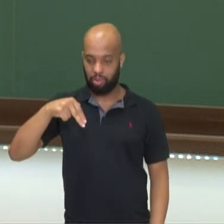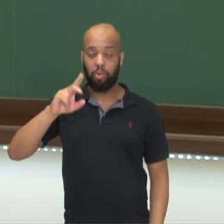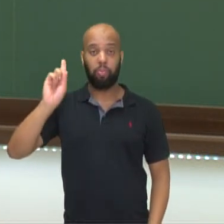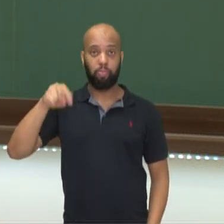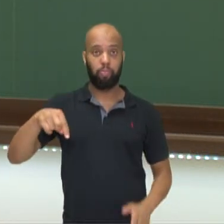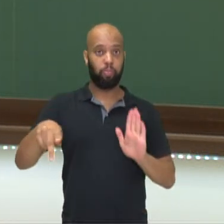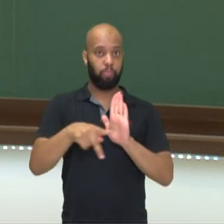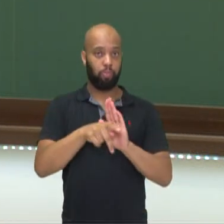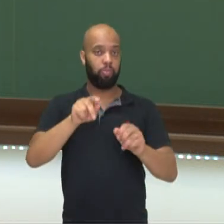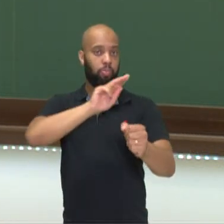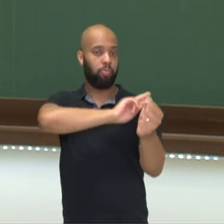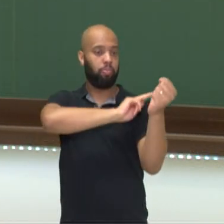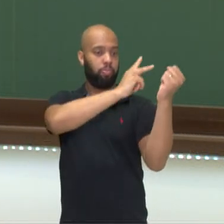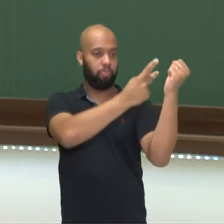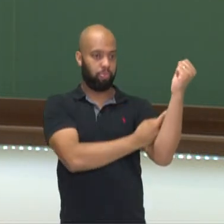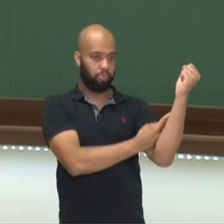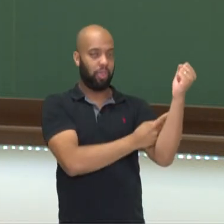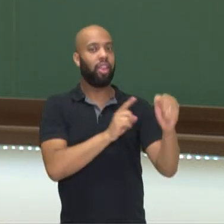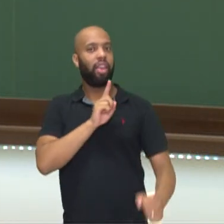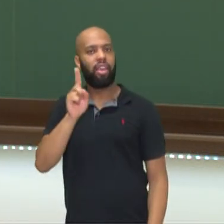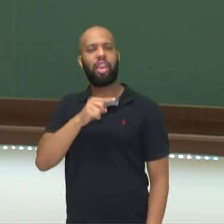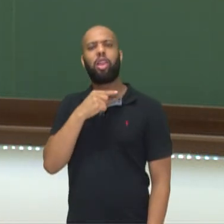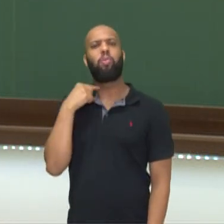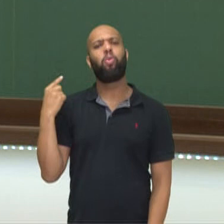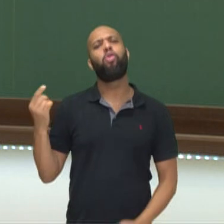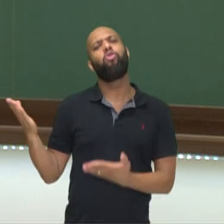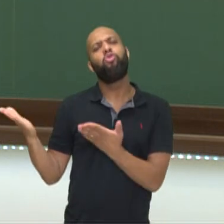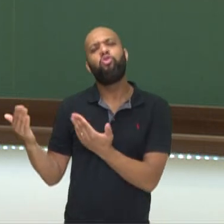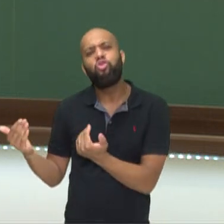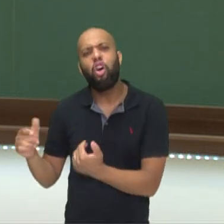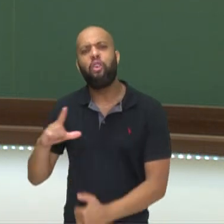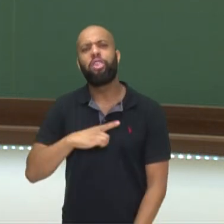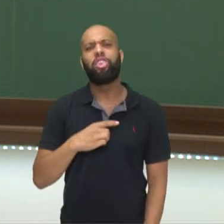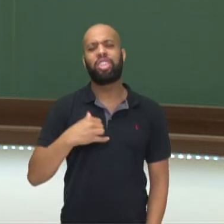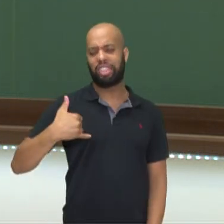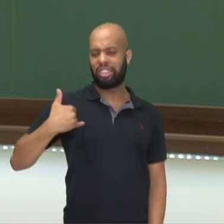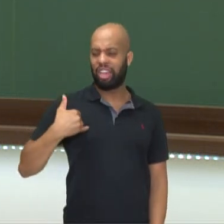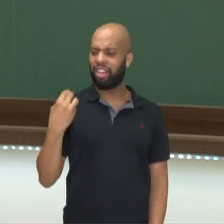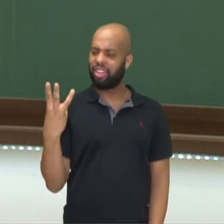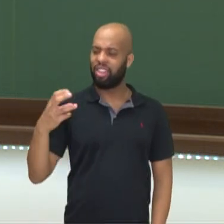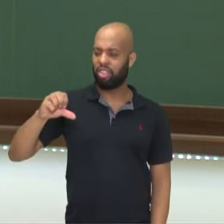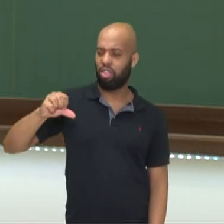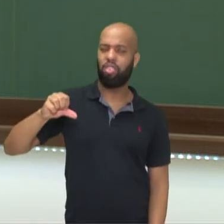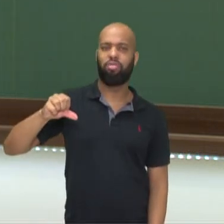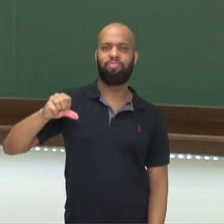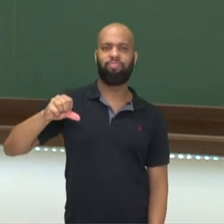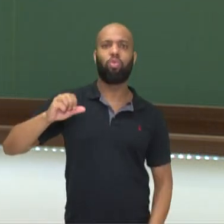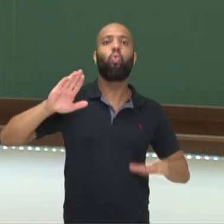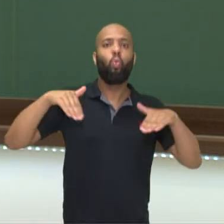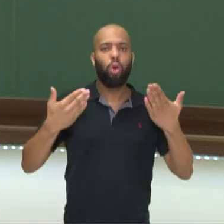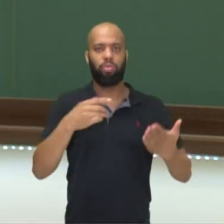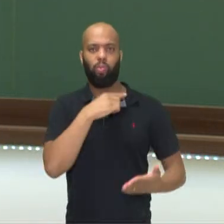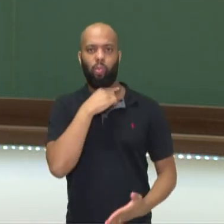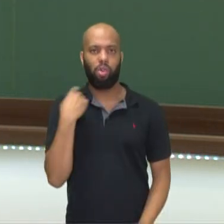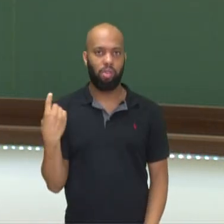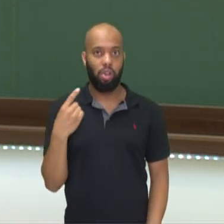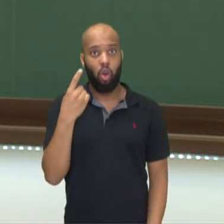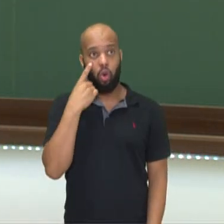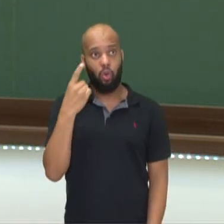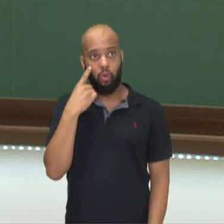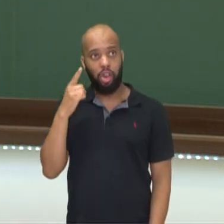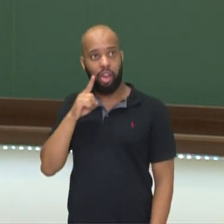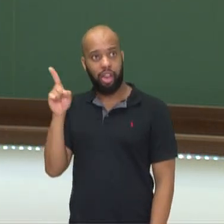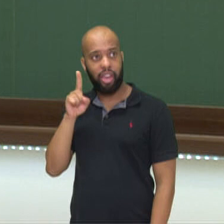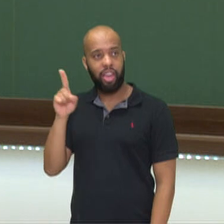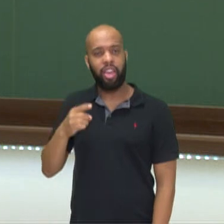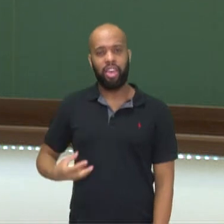Chopin. Esse sujeito ele morreu muito jovem, morreu com 39 anos somente. Então vocês vejam que doido, né? Eles